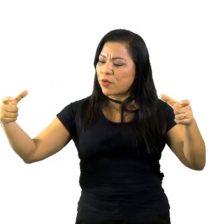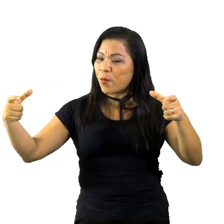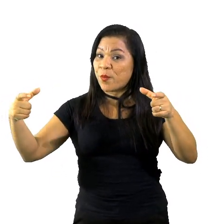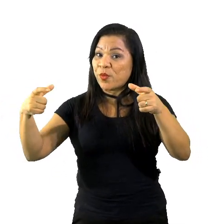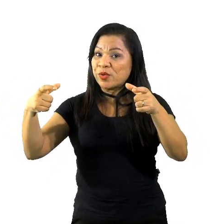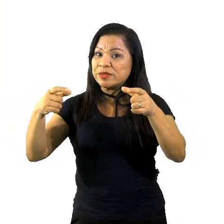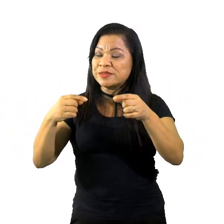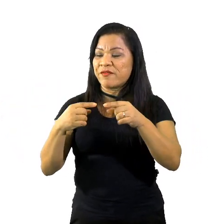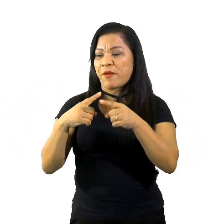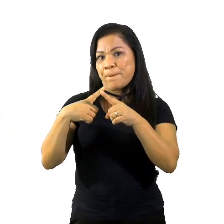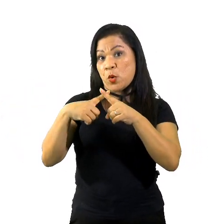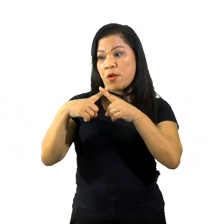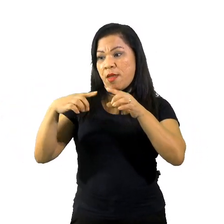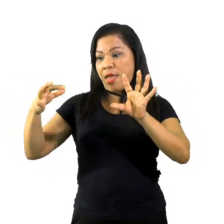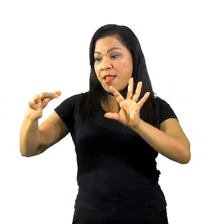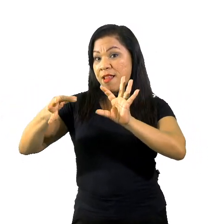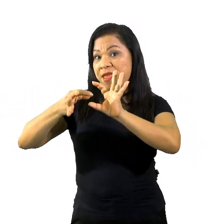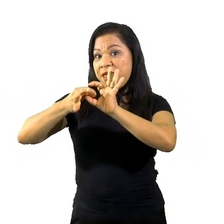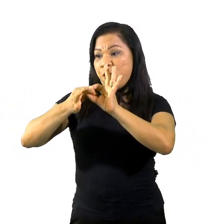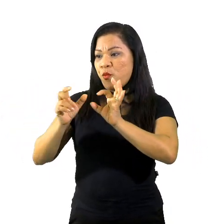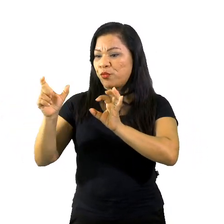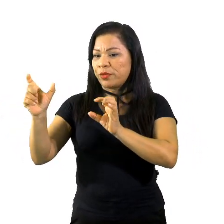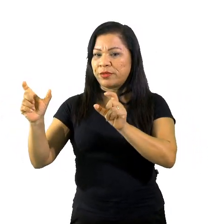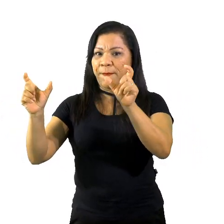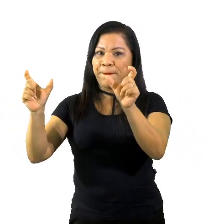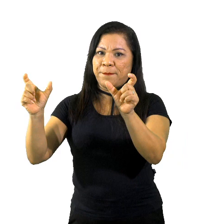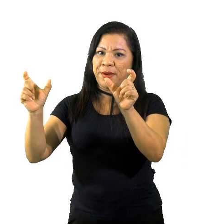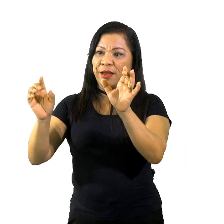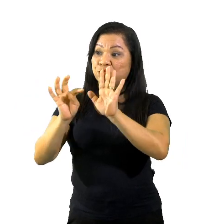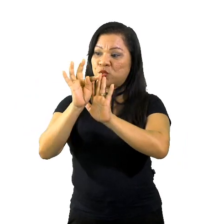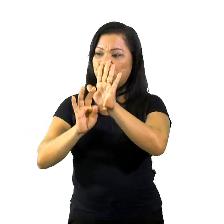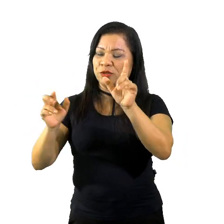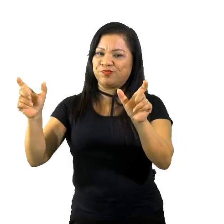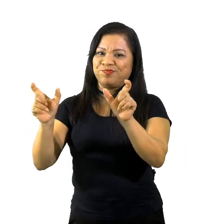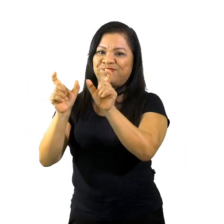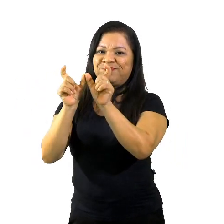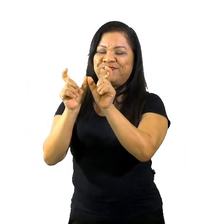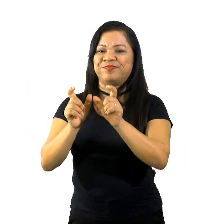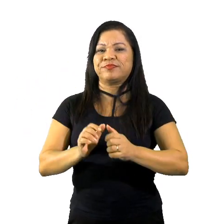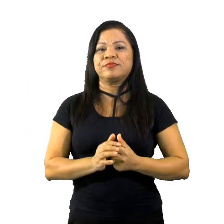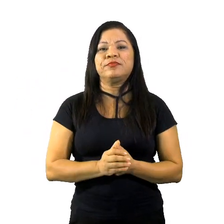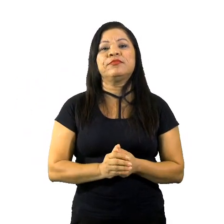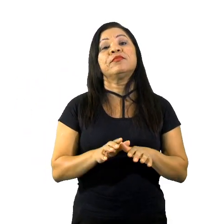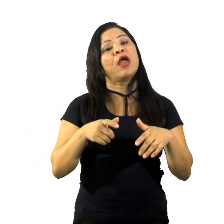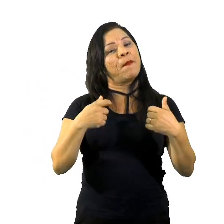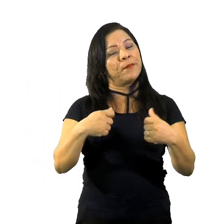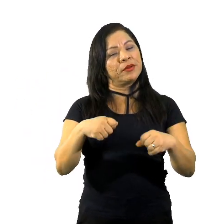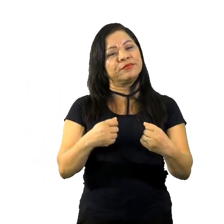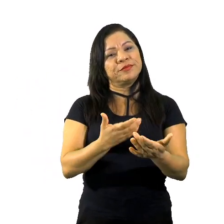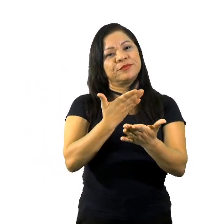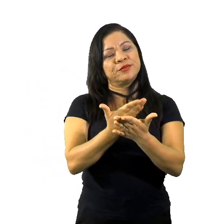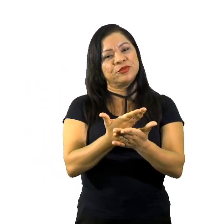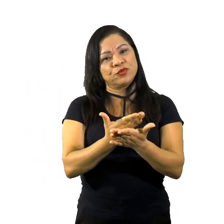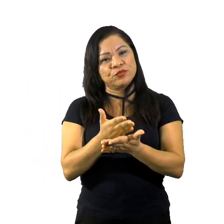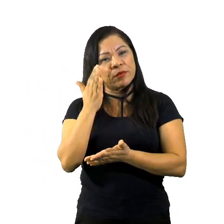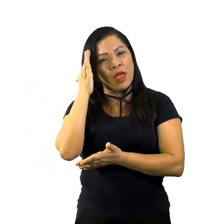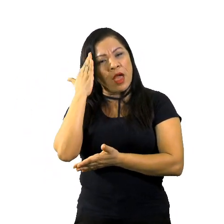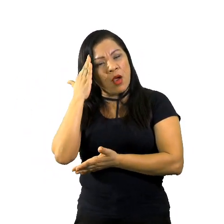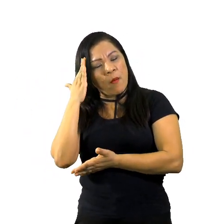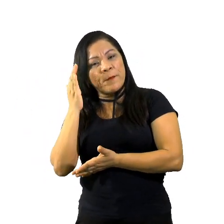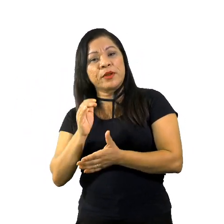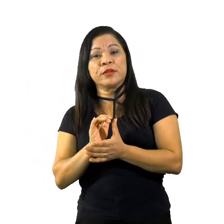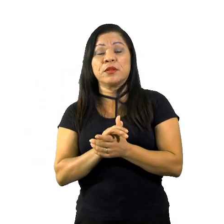vínculo entre as partes do texto. Nós precisamos estudar e compreender bem o uso do pronome